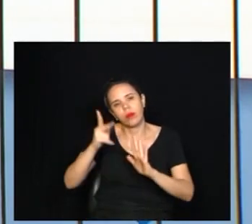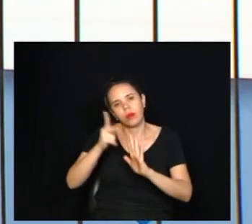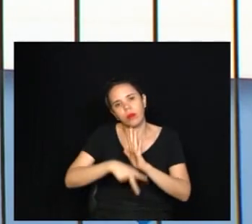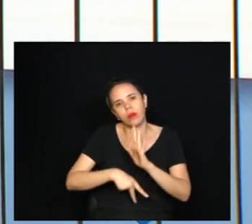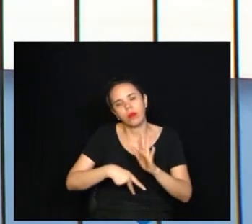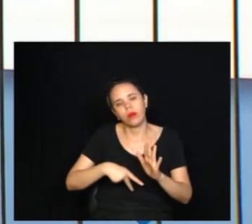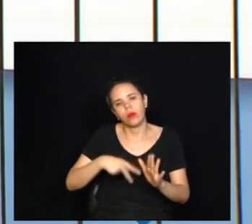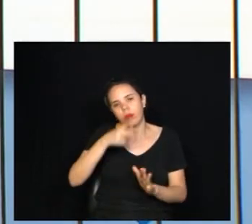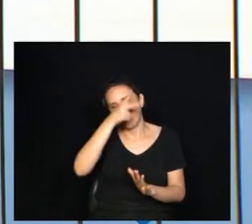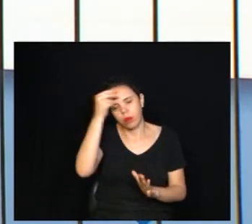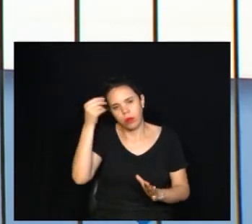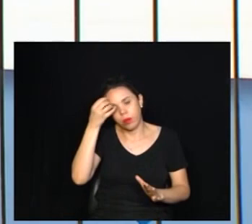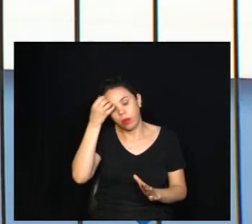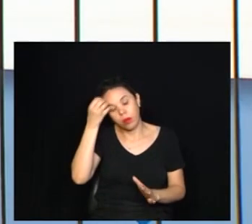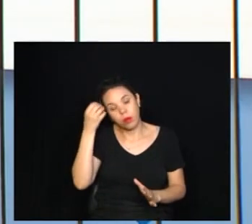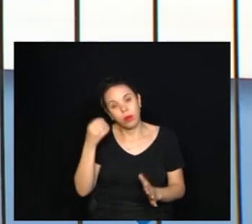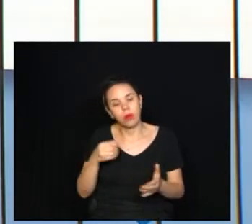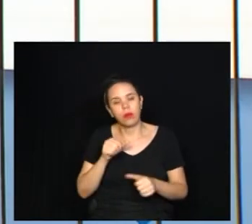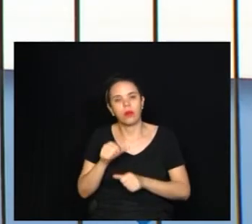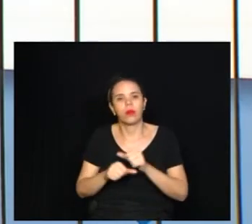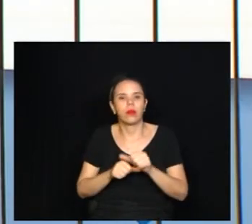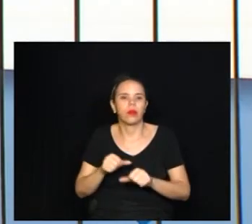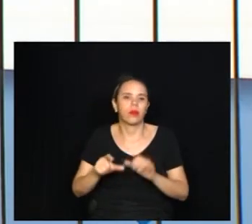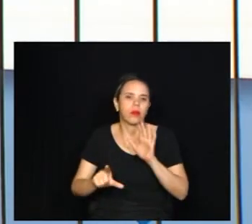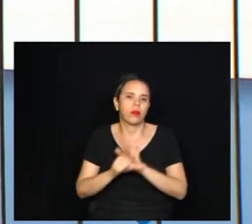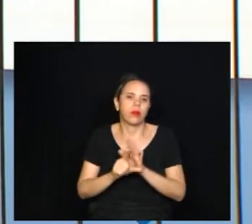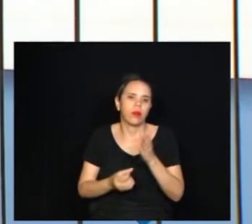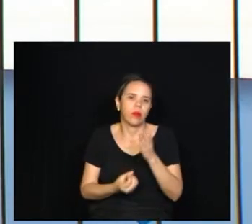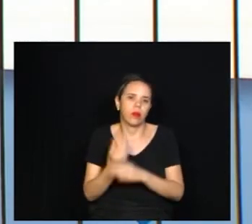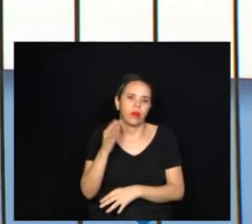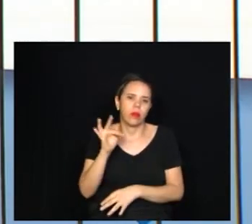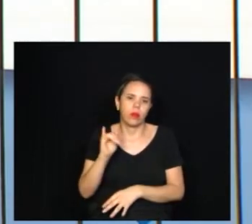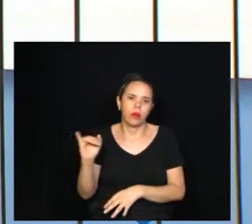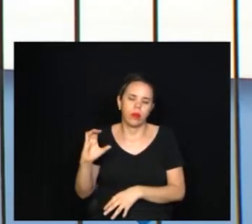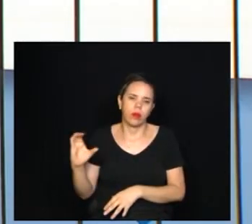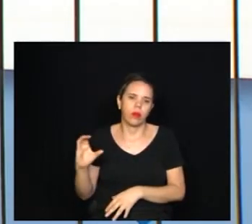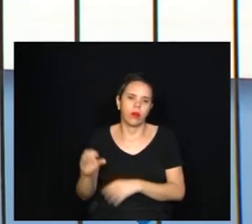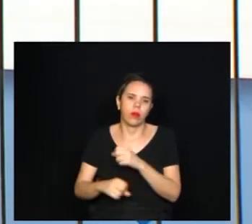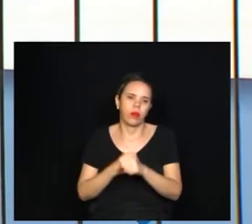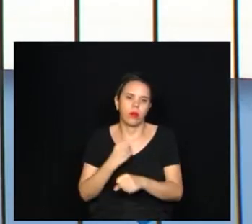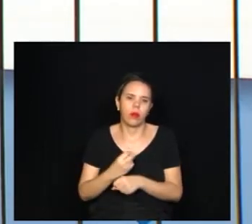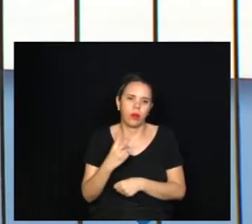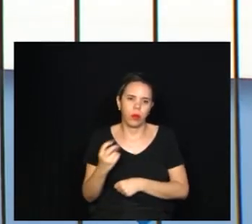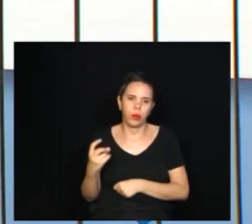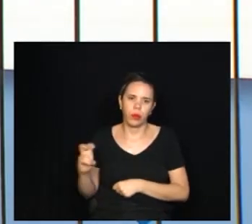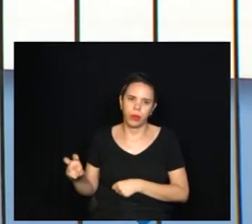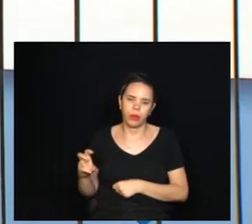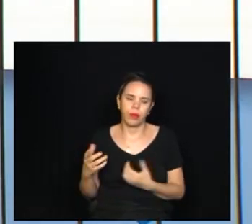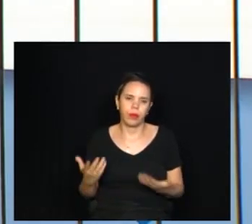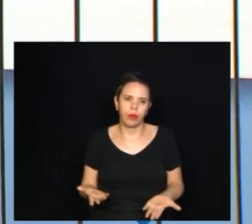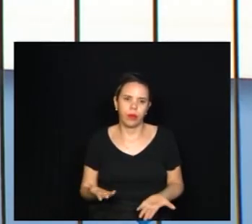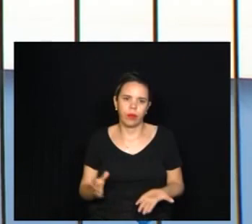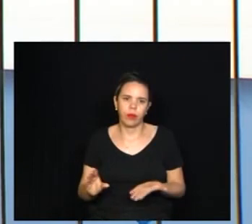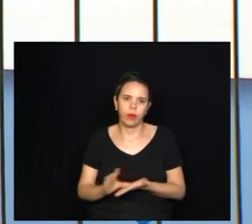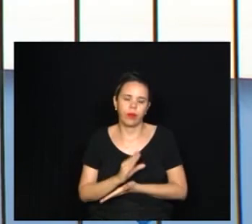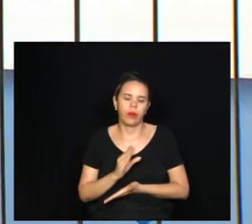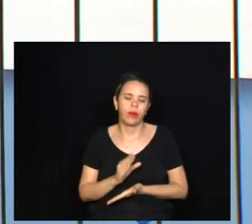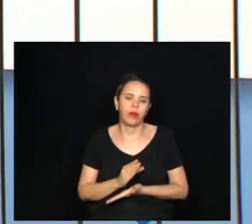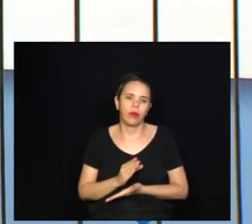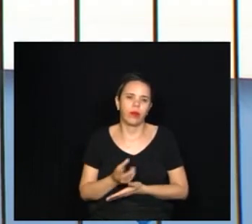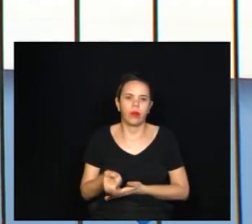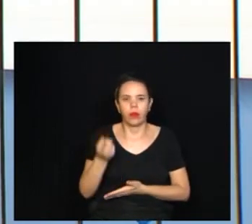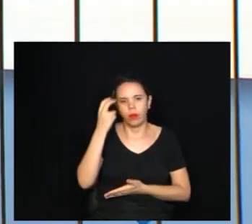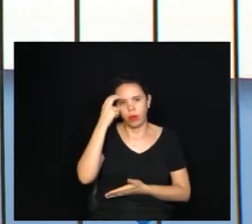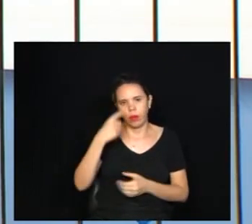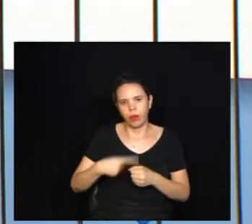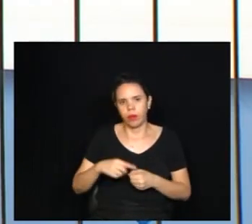de autoria do prefeito que altera a lei que criou o FIC em 2005. O FIC é o Fundo de Investimento Cultural